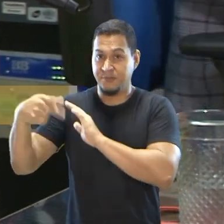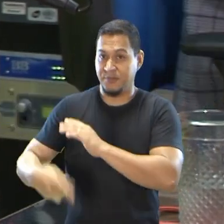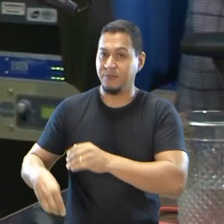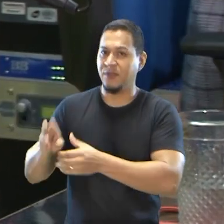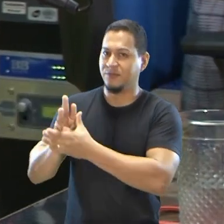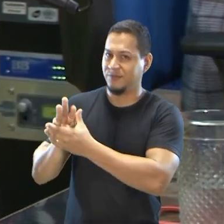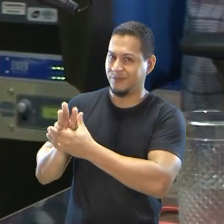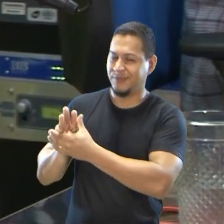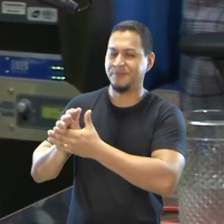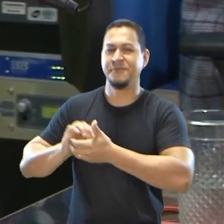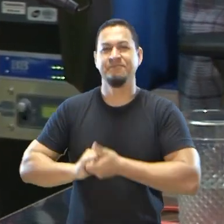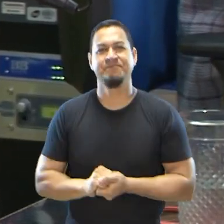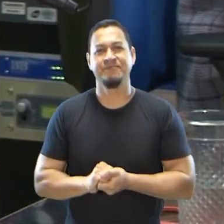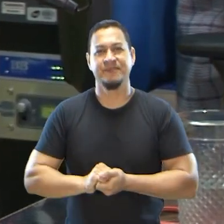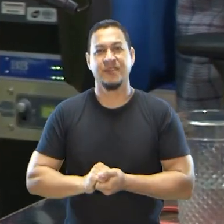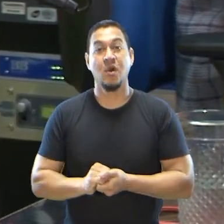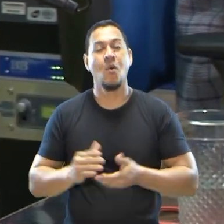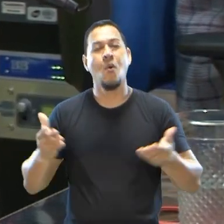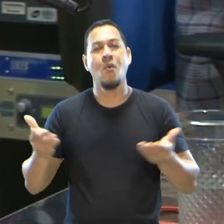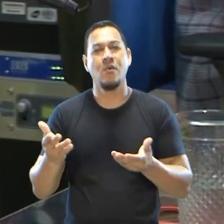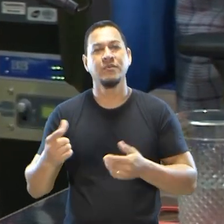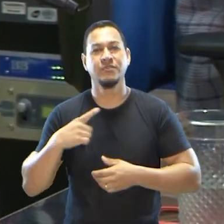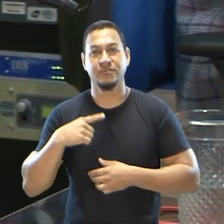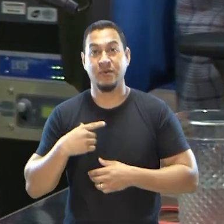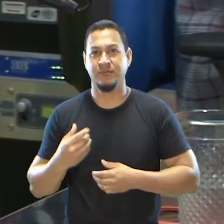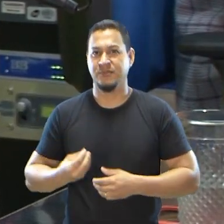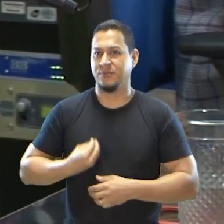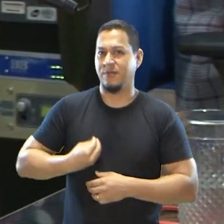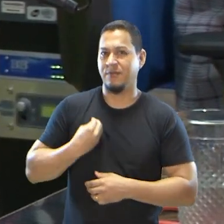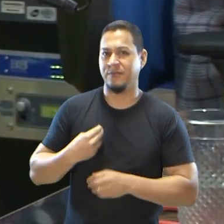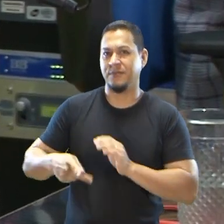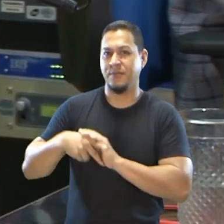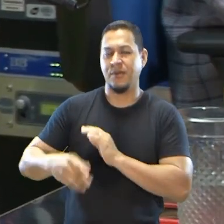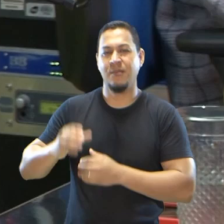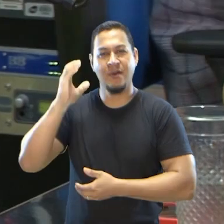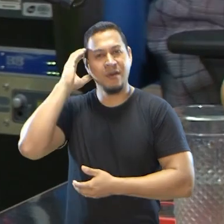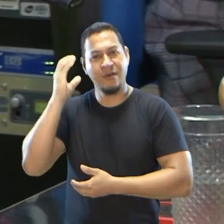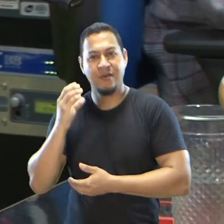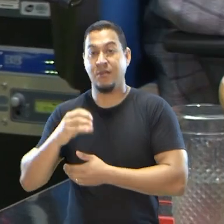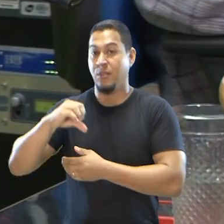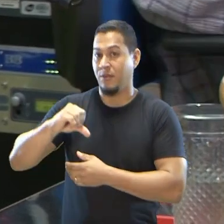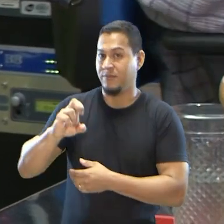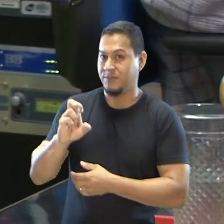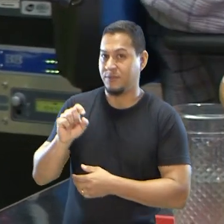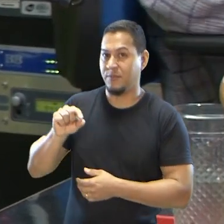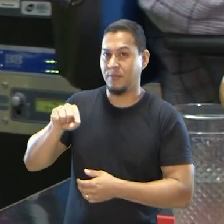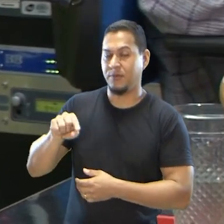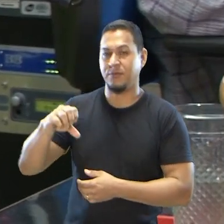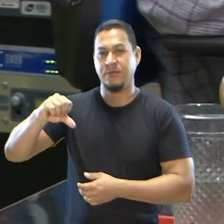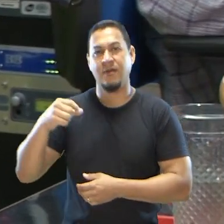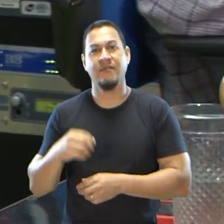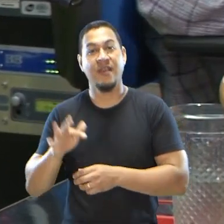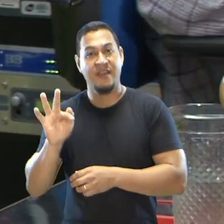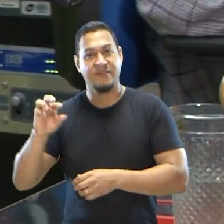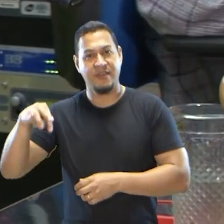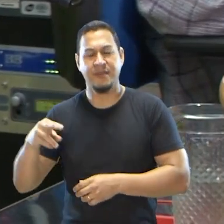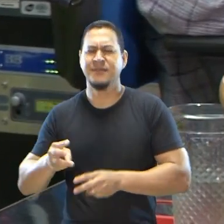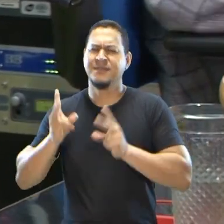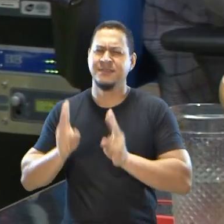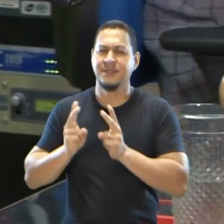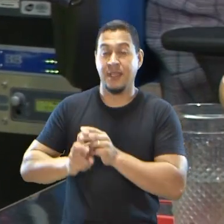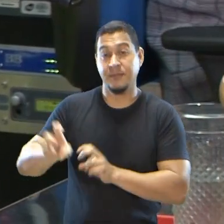pela Universidade Federal de Roraima. Hoje estamos ao vivo na Rádio Universitária 95,9 FM, sempre